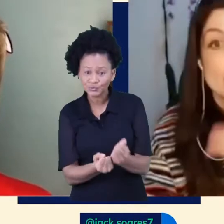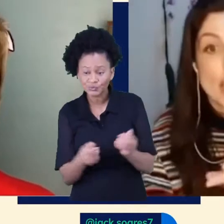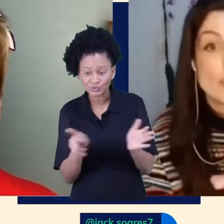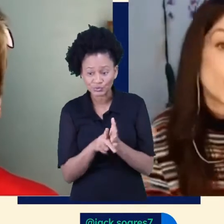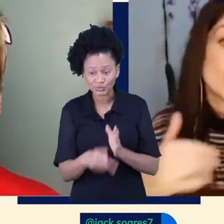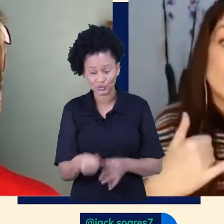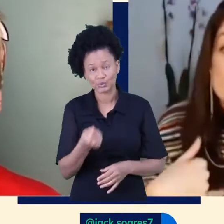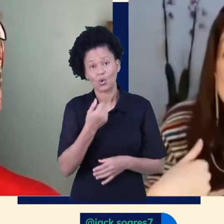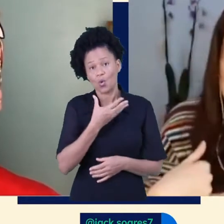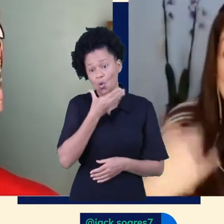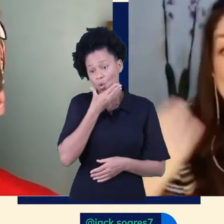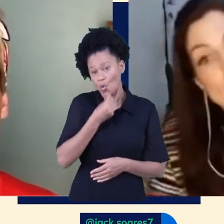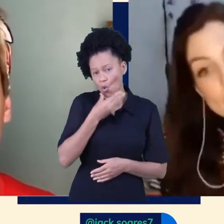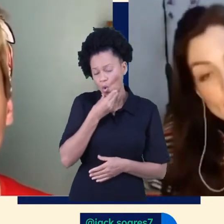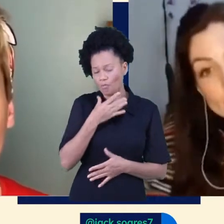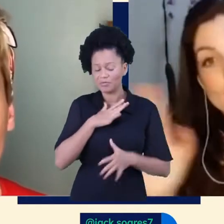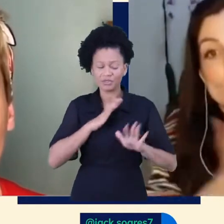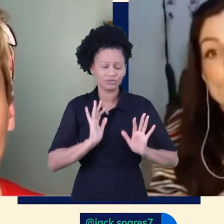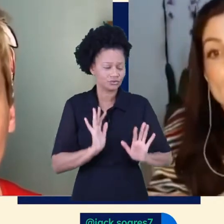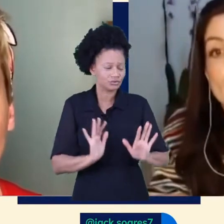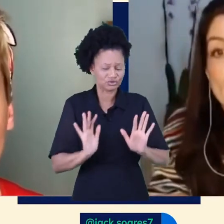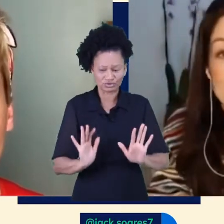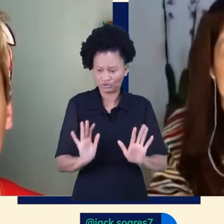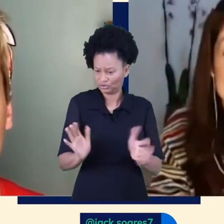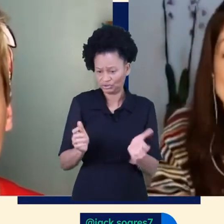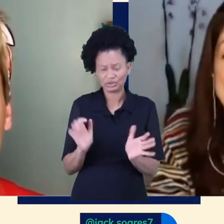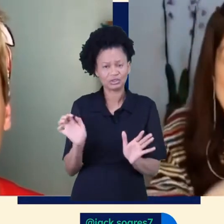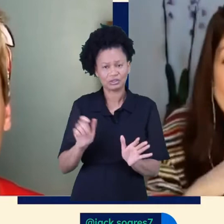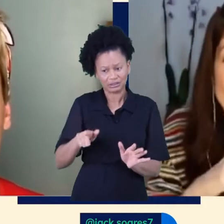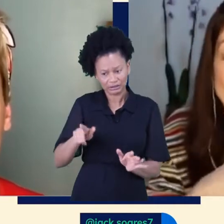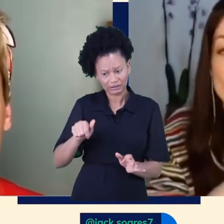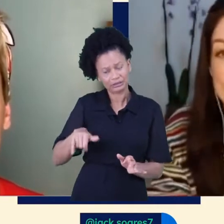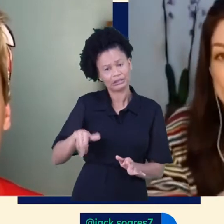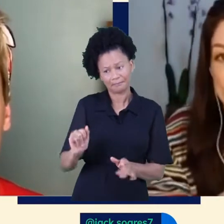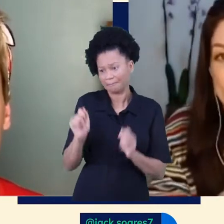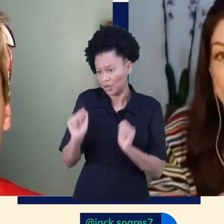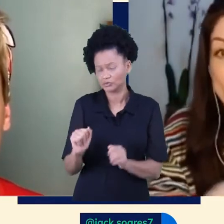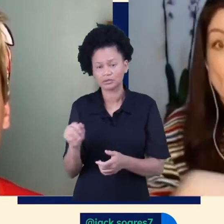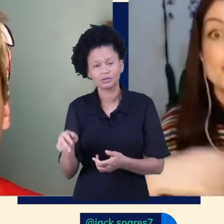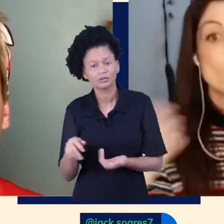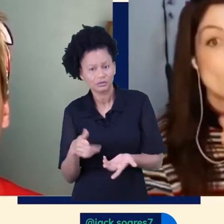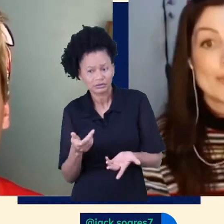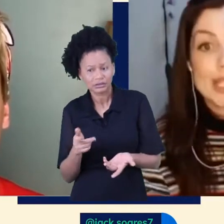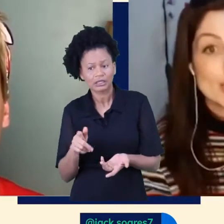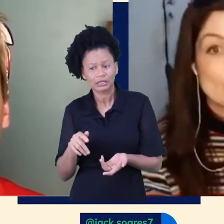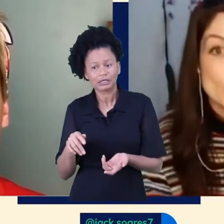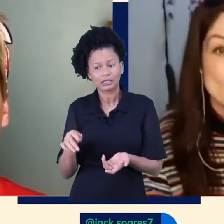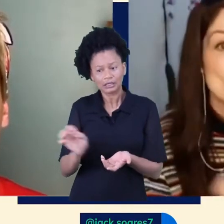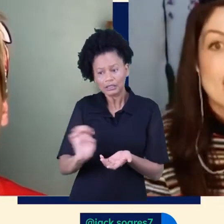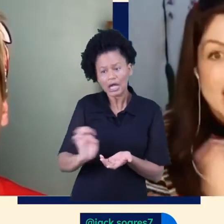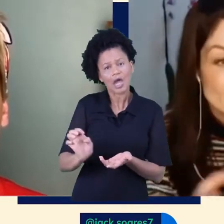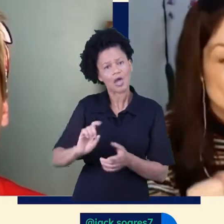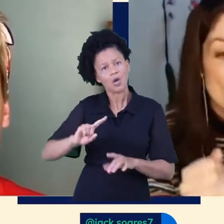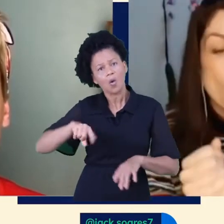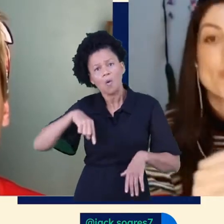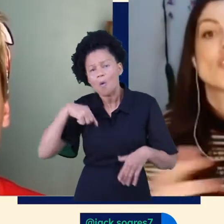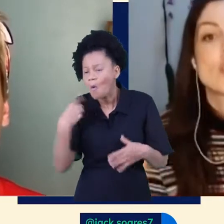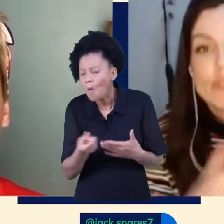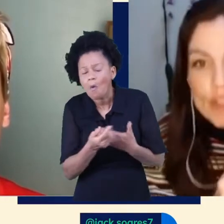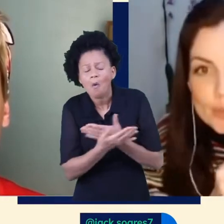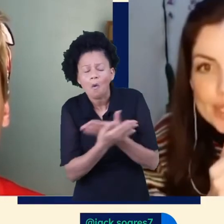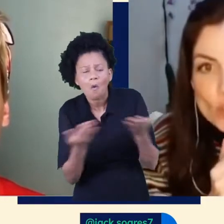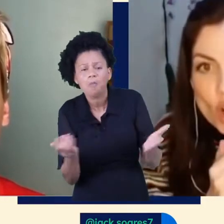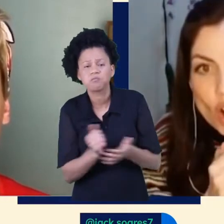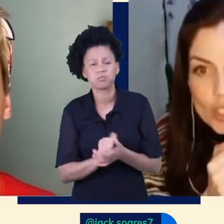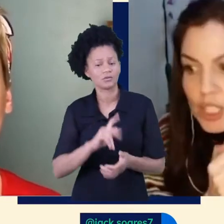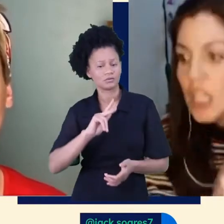vai ser gay. Pode ser que ele seja gay, pode ser que ele seja heterossexual lá na adolescência. Assim como uma menina pode adorar futebol, pode ter a